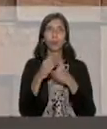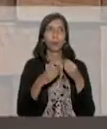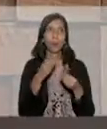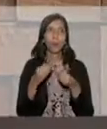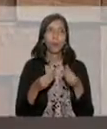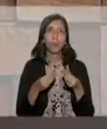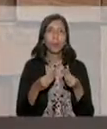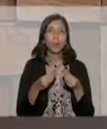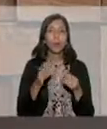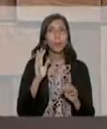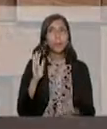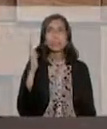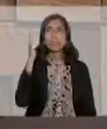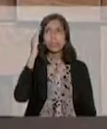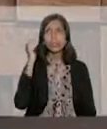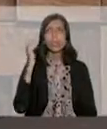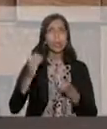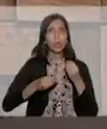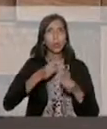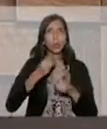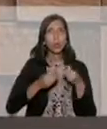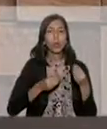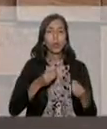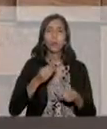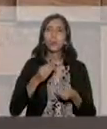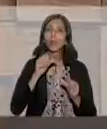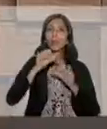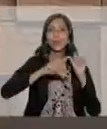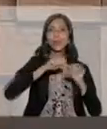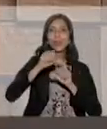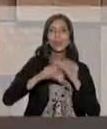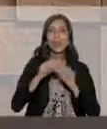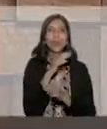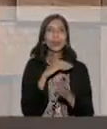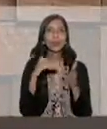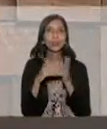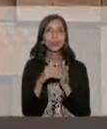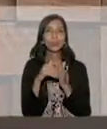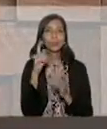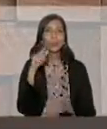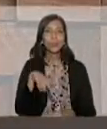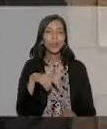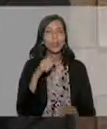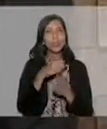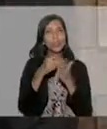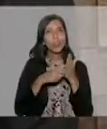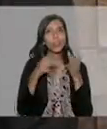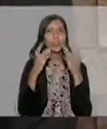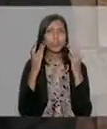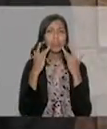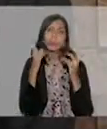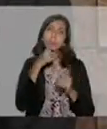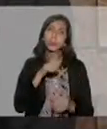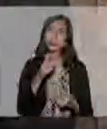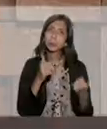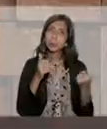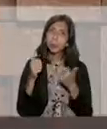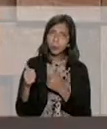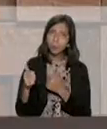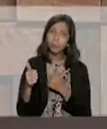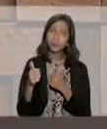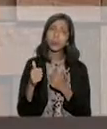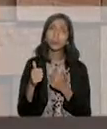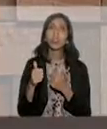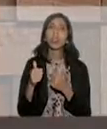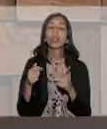aqui não é dramaturgia. Eu falei, não, mas o que eu sei é dramaturgia. E eu transformava tudo em dramaturgia, né? Fazia tudo certo. E deu super